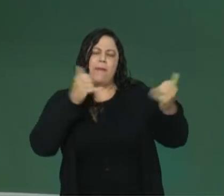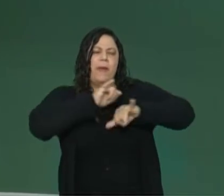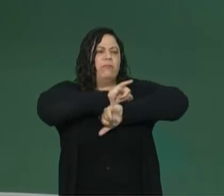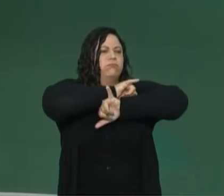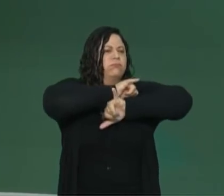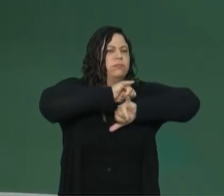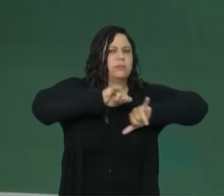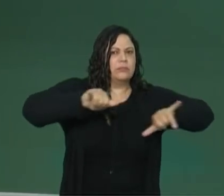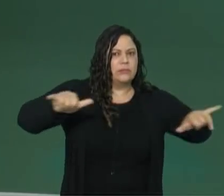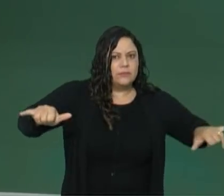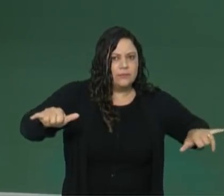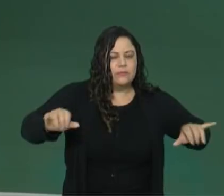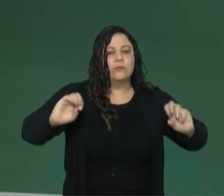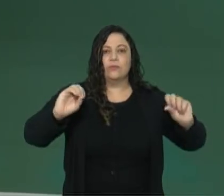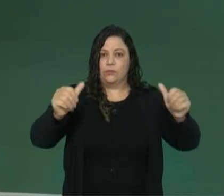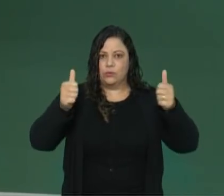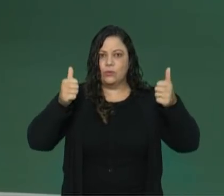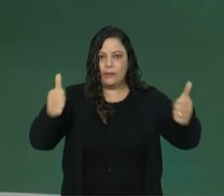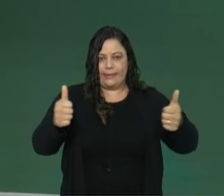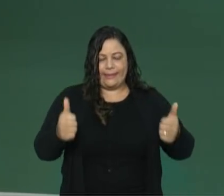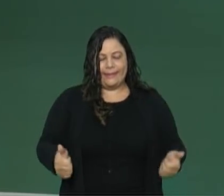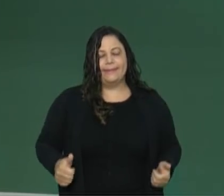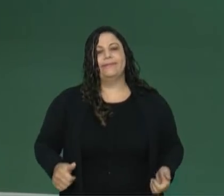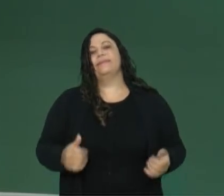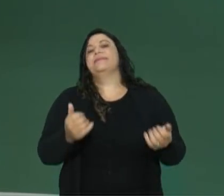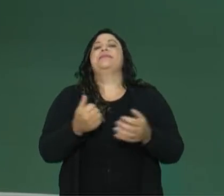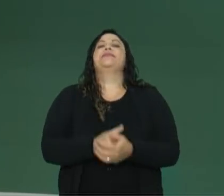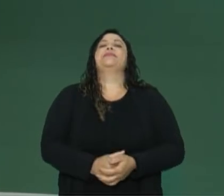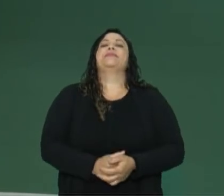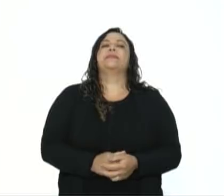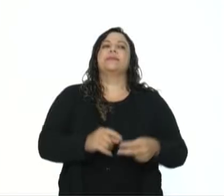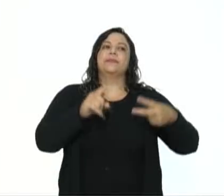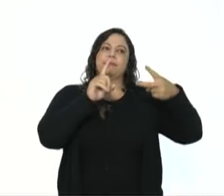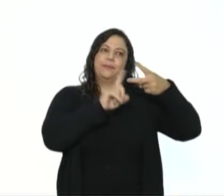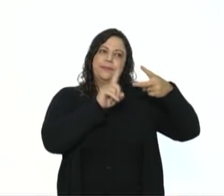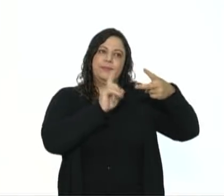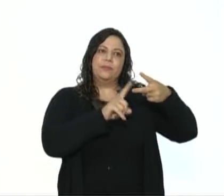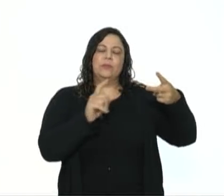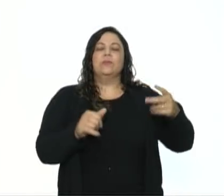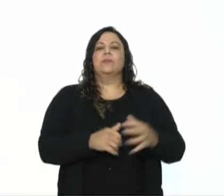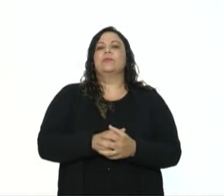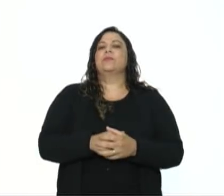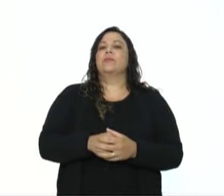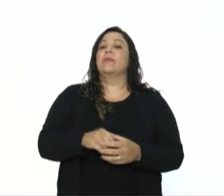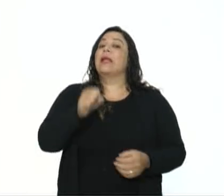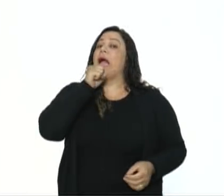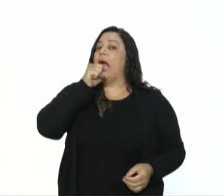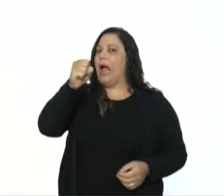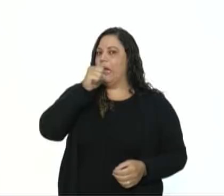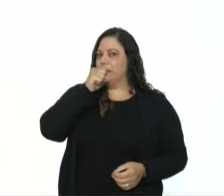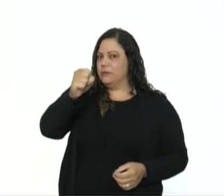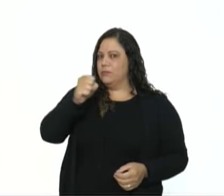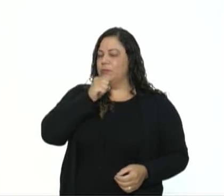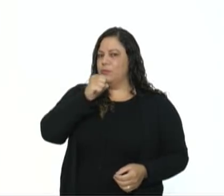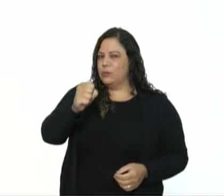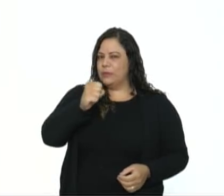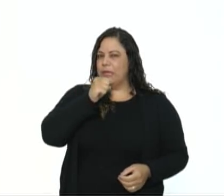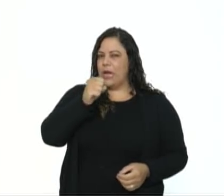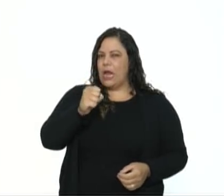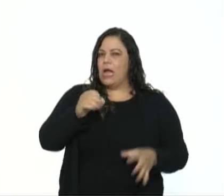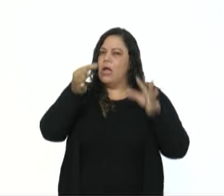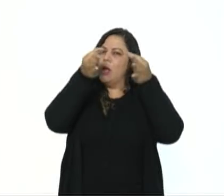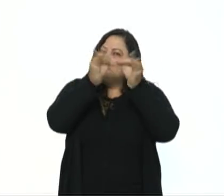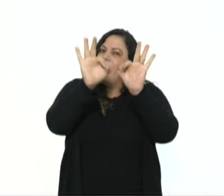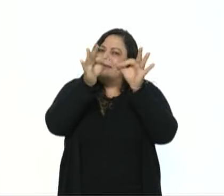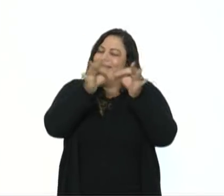campo jornalístico, ok? Então isso é semelhança. Segundo, a reportagem, isso é uma diferença agora, ela é mais detalhada